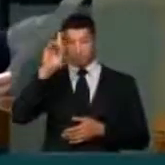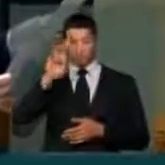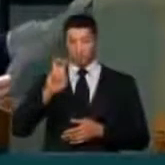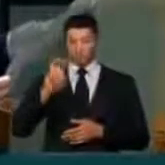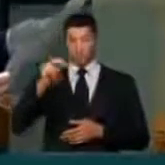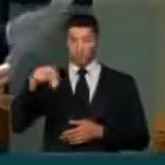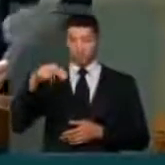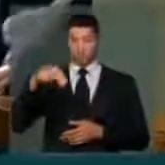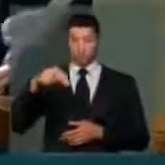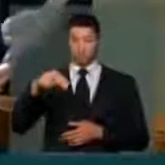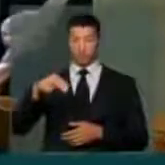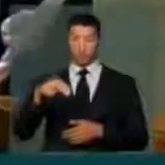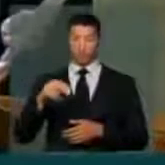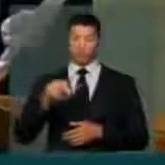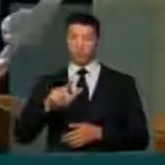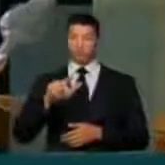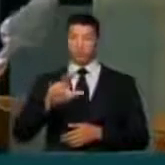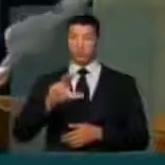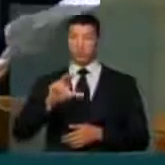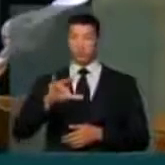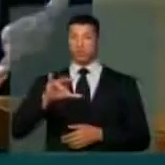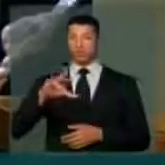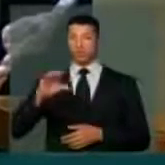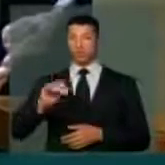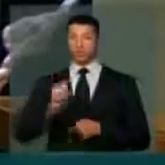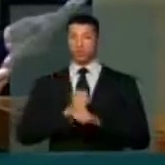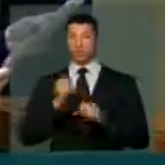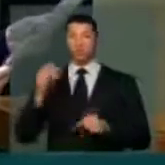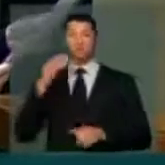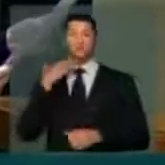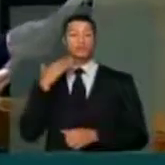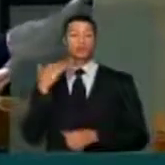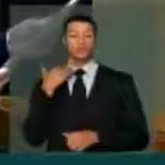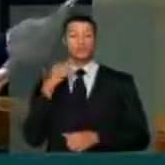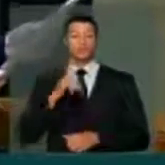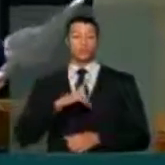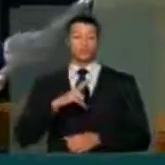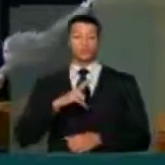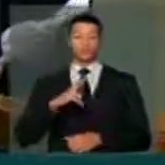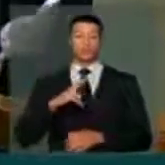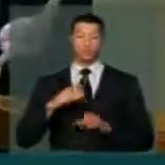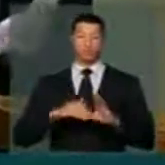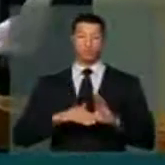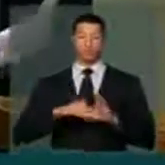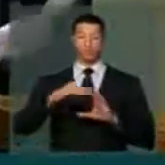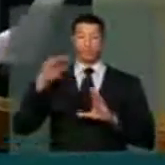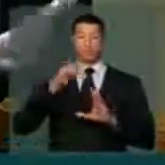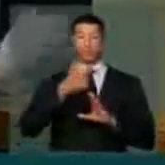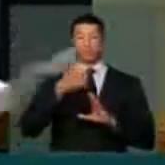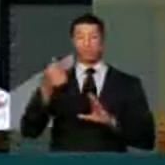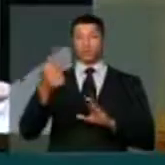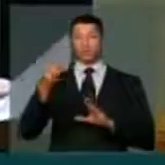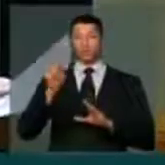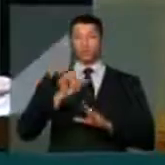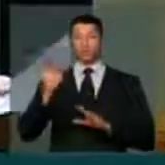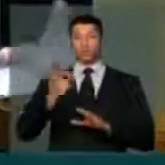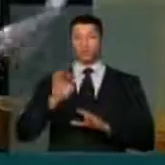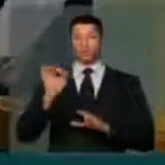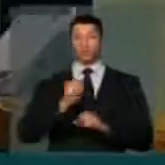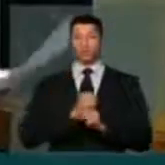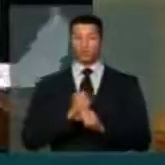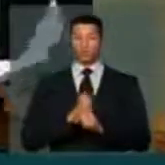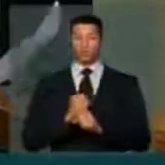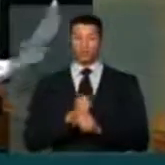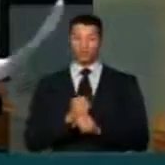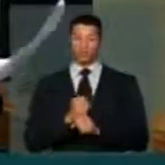novembro. Lucro dos grandes bancos privados sobe 27% ao ano. Olha